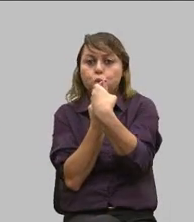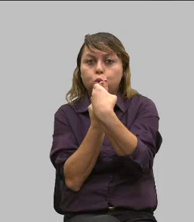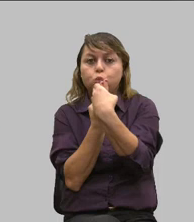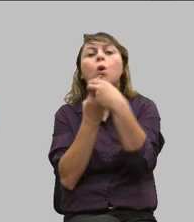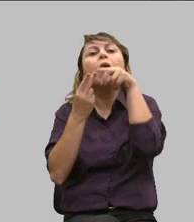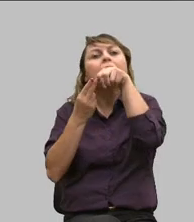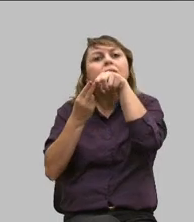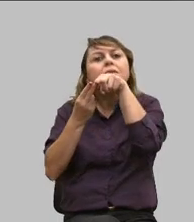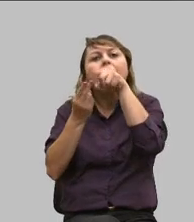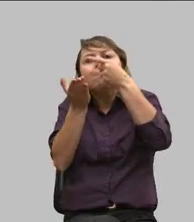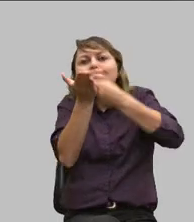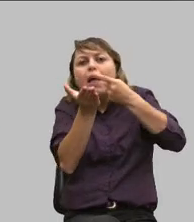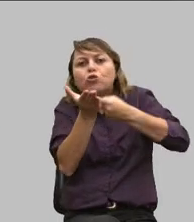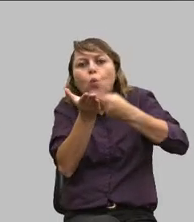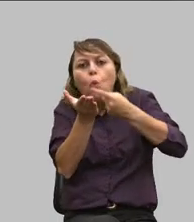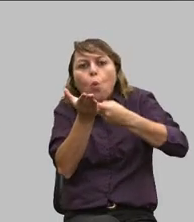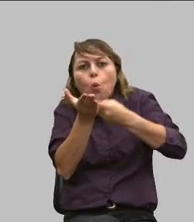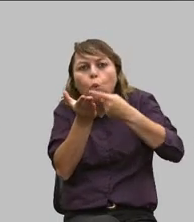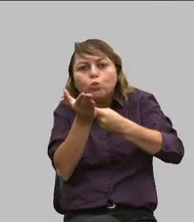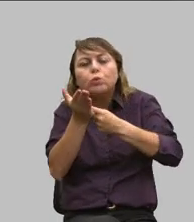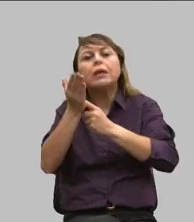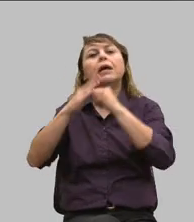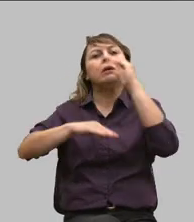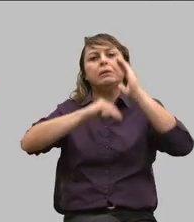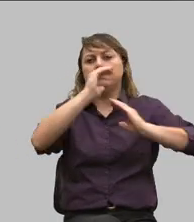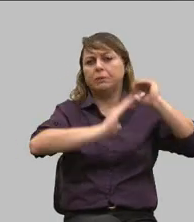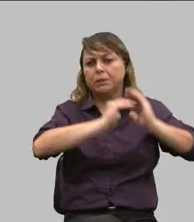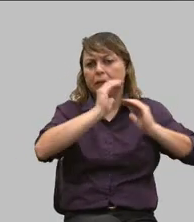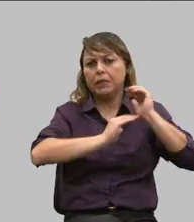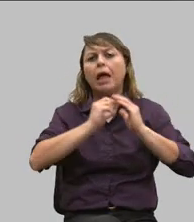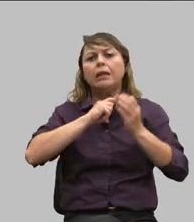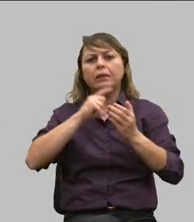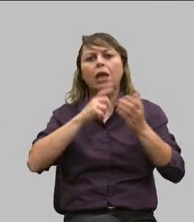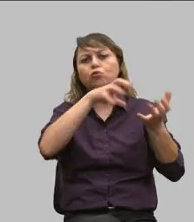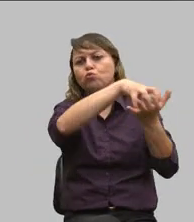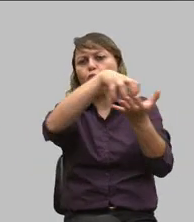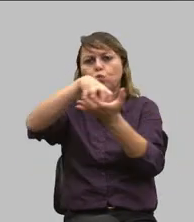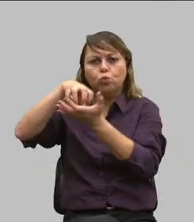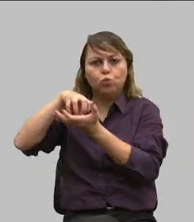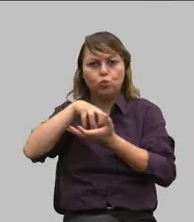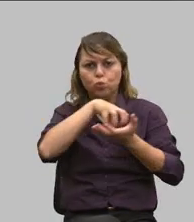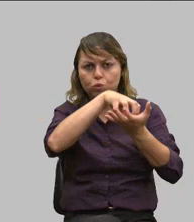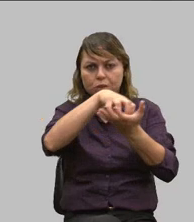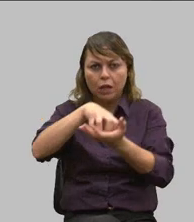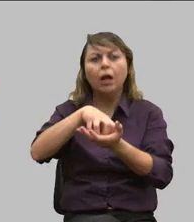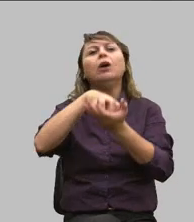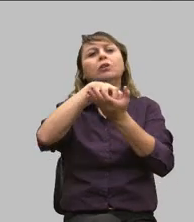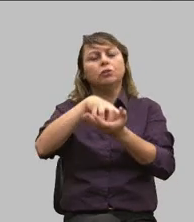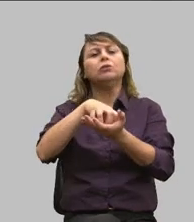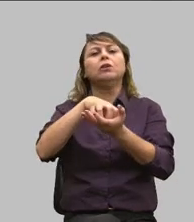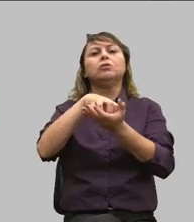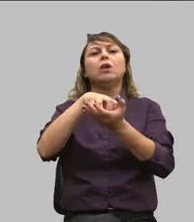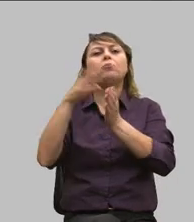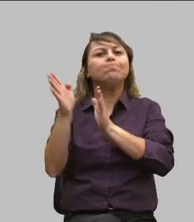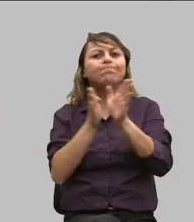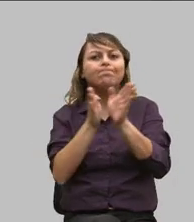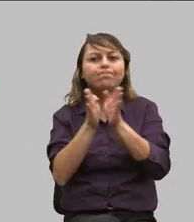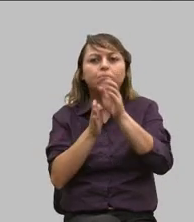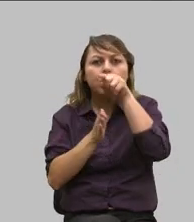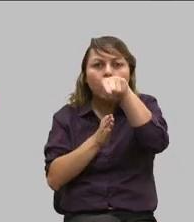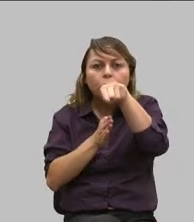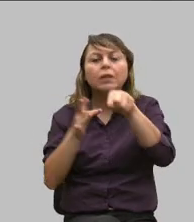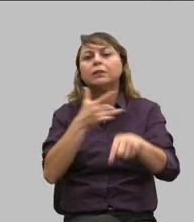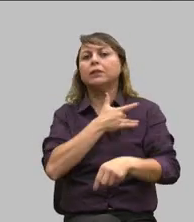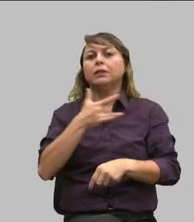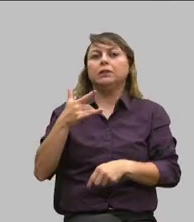consultas né das consultas especializadas então a gente tem aí os fogs que é que é uma linguagem até meio meio de saúde Mas quais são os procedimentos quanto que paga o